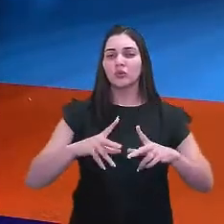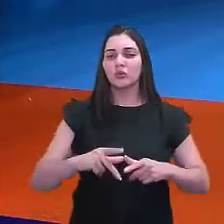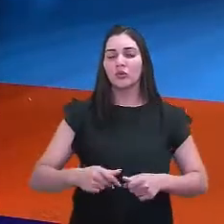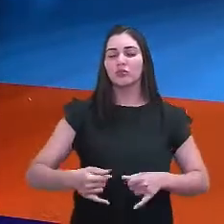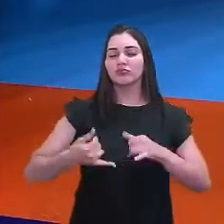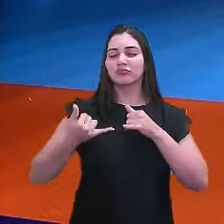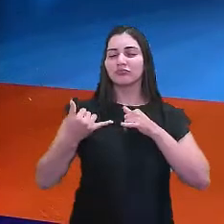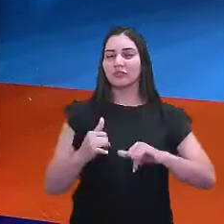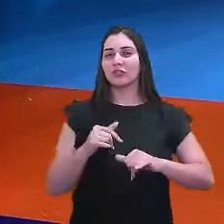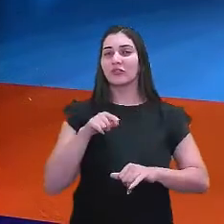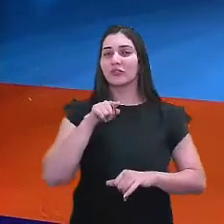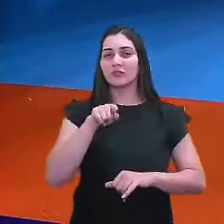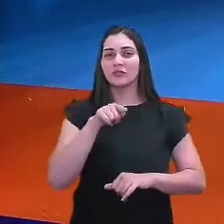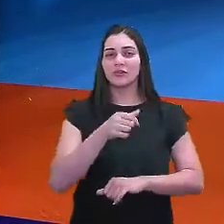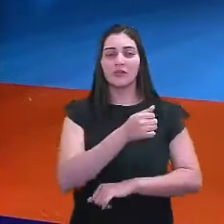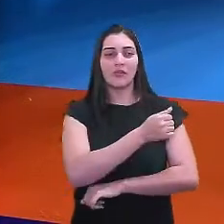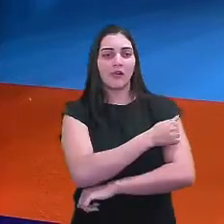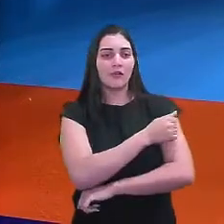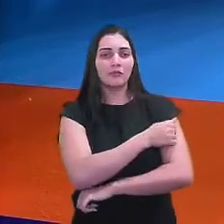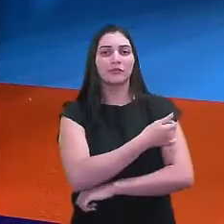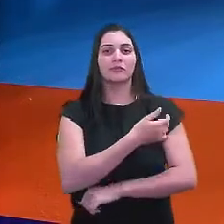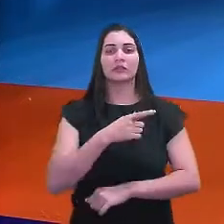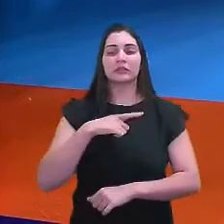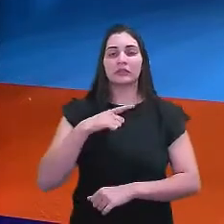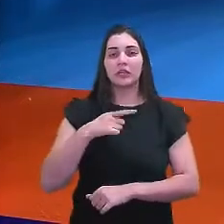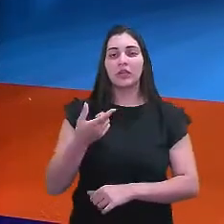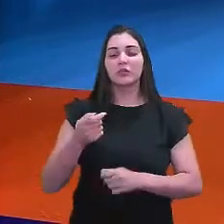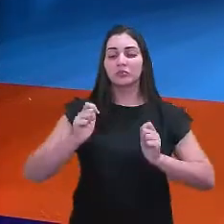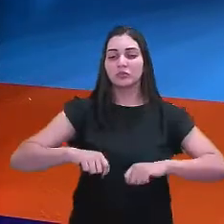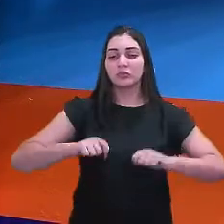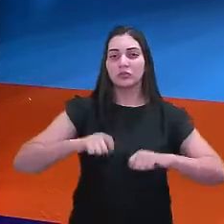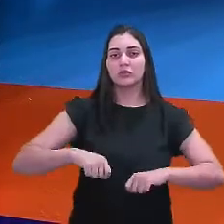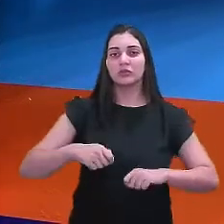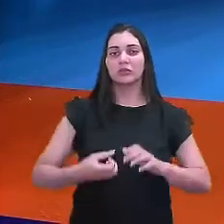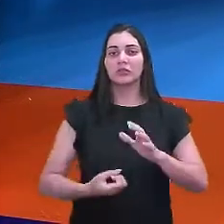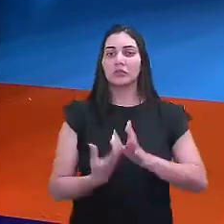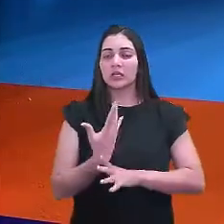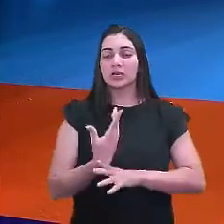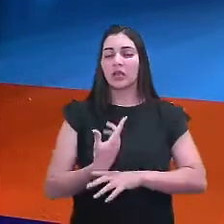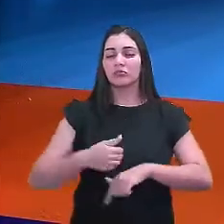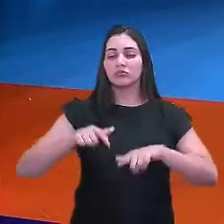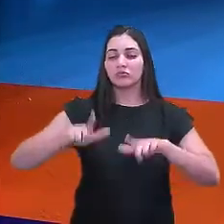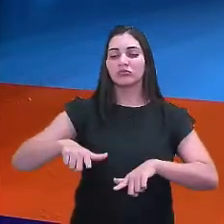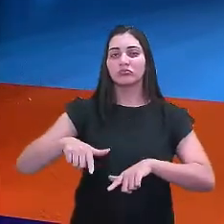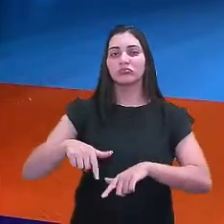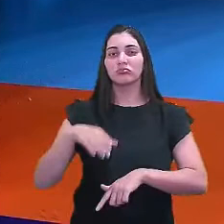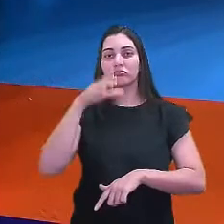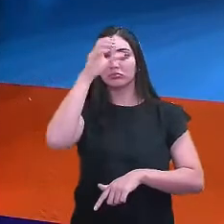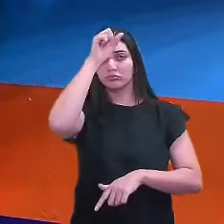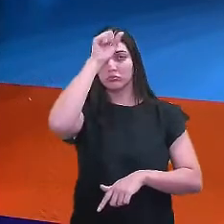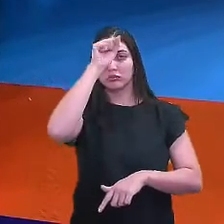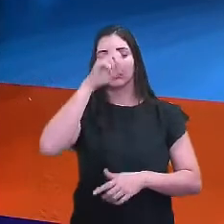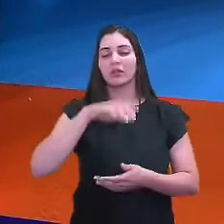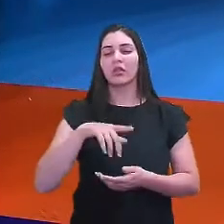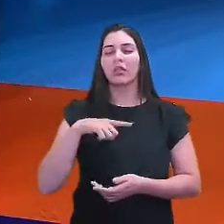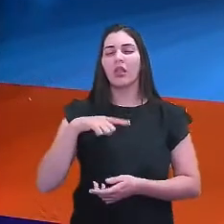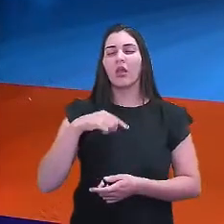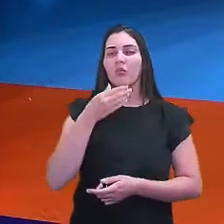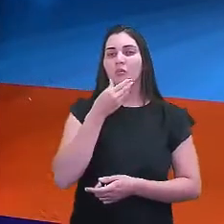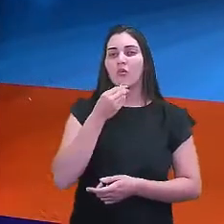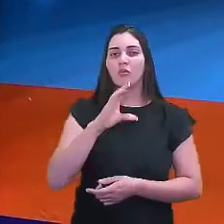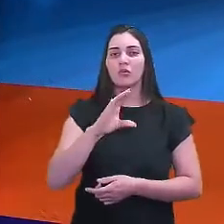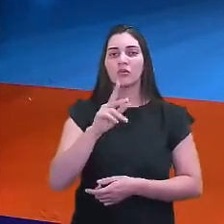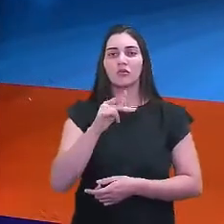que é você, aluno e aluna, terem a possibilidade de gerar um ambiente de aprendizado. Como diria Chico Toicinho, também conhecido